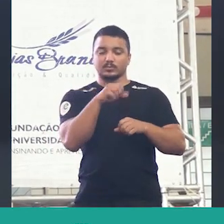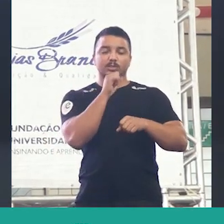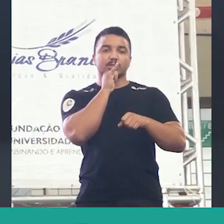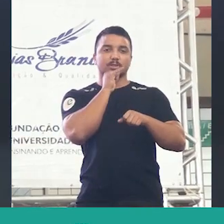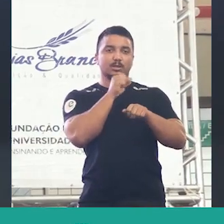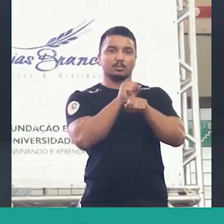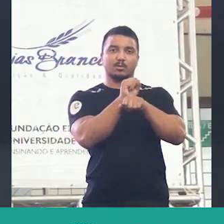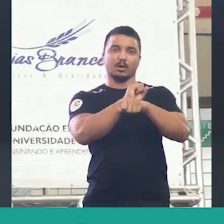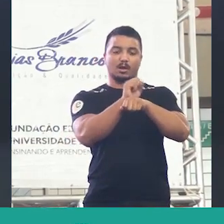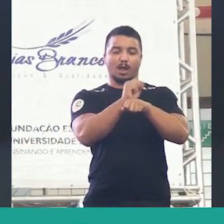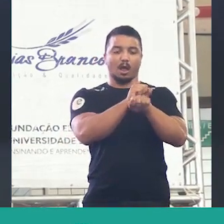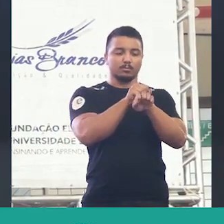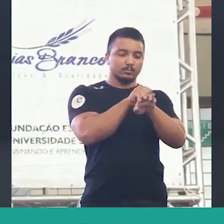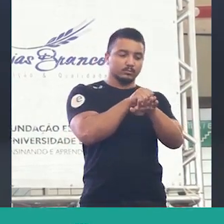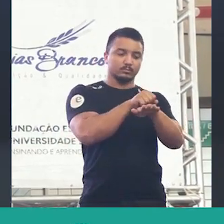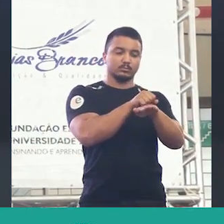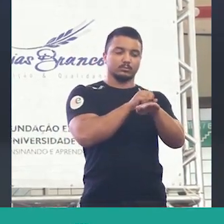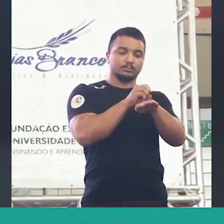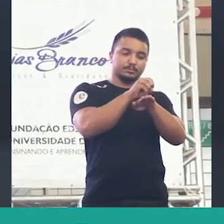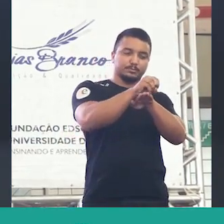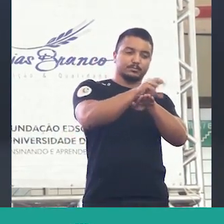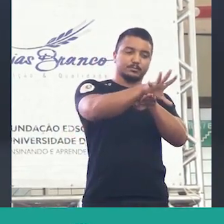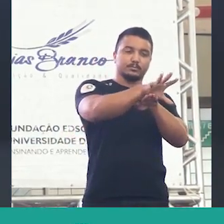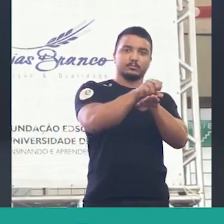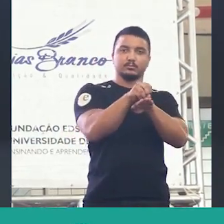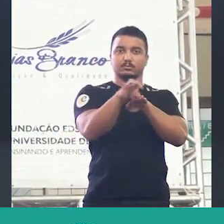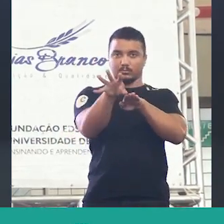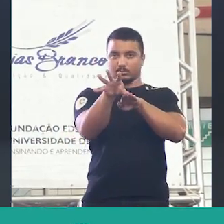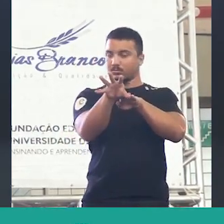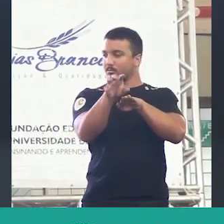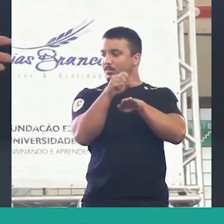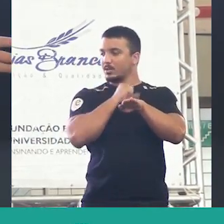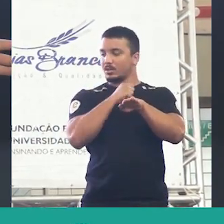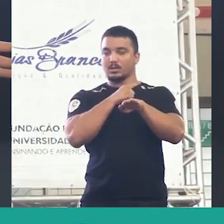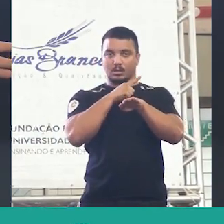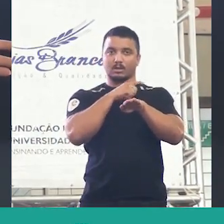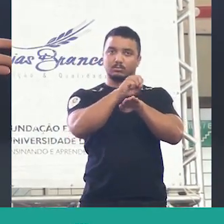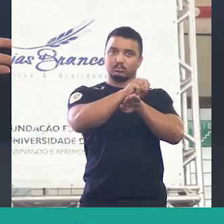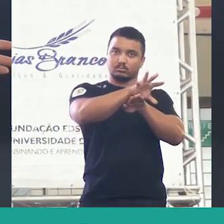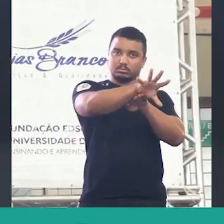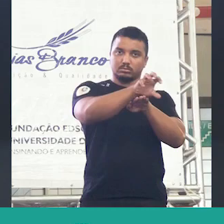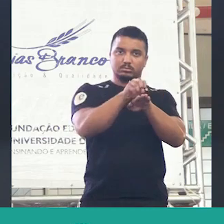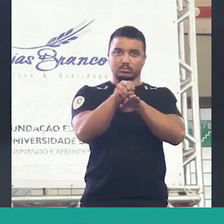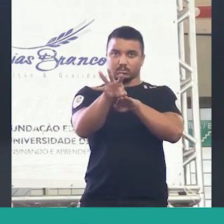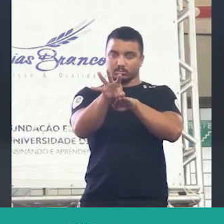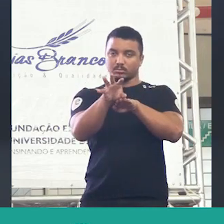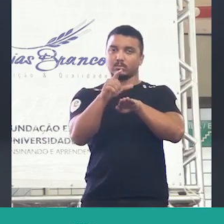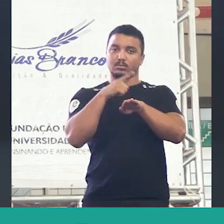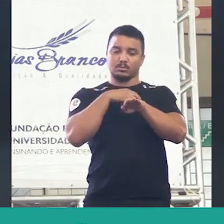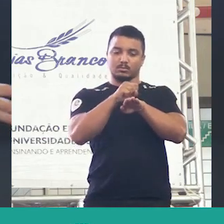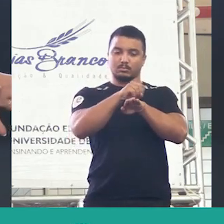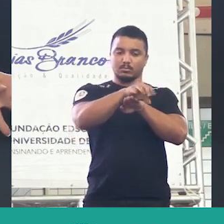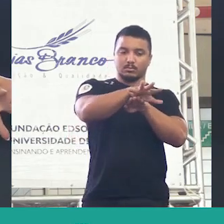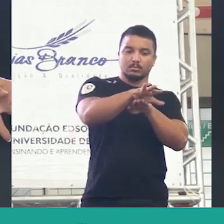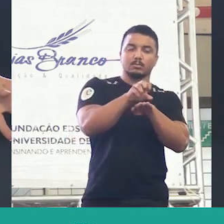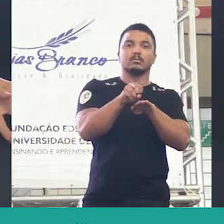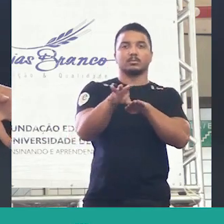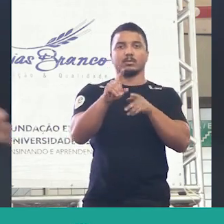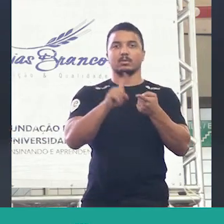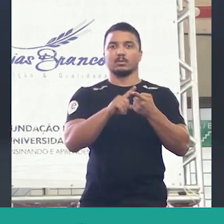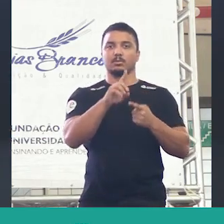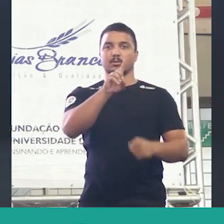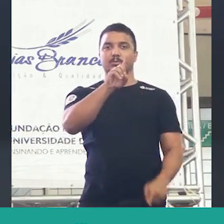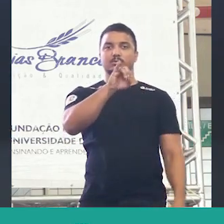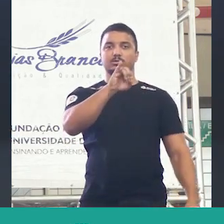farol de um carro, ó, a luz sai da lâmpada e se espalha. A luz sai da lâmpada e se